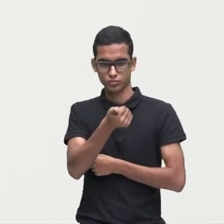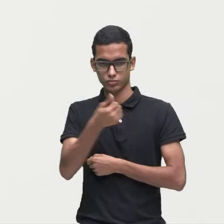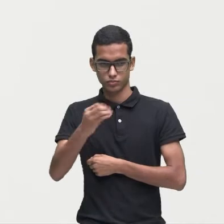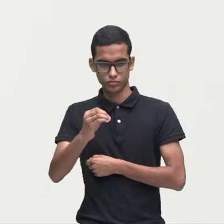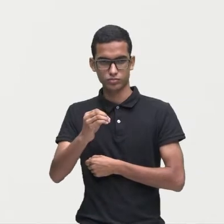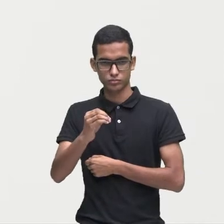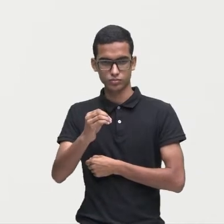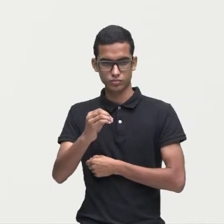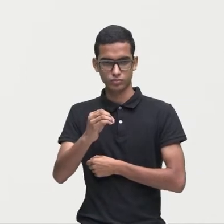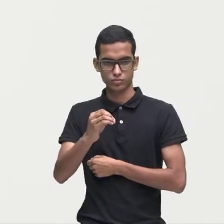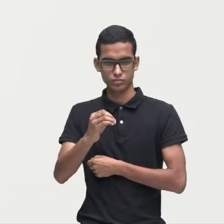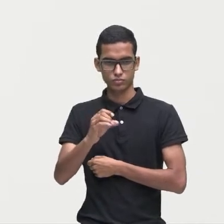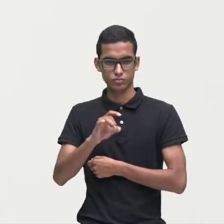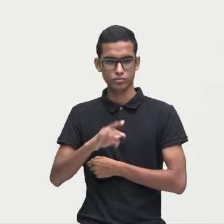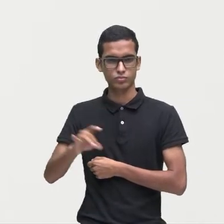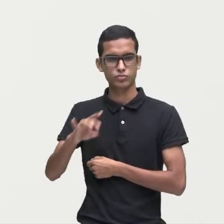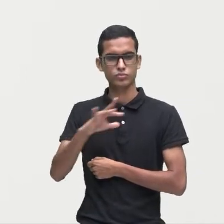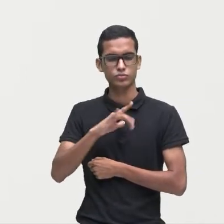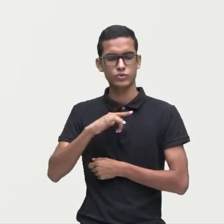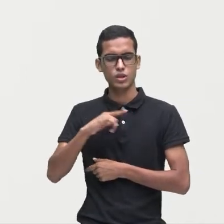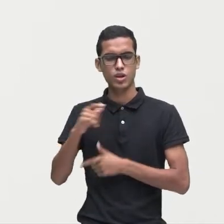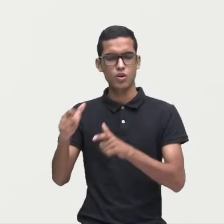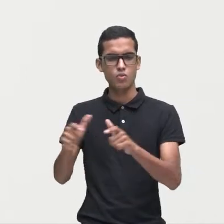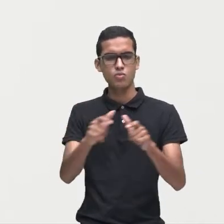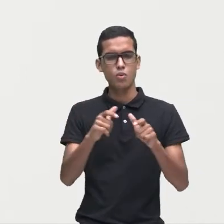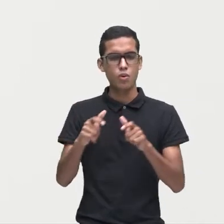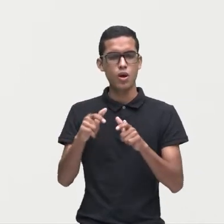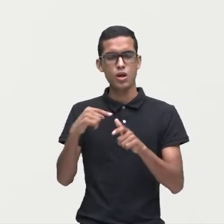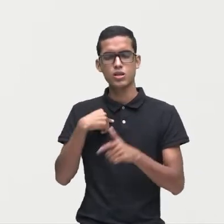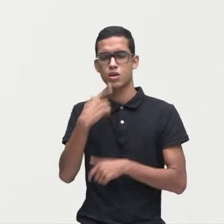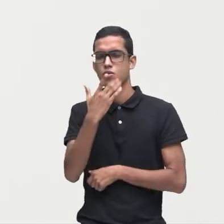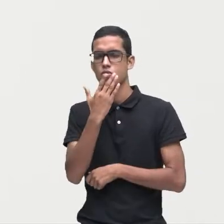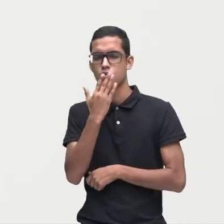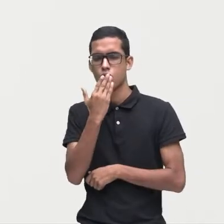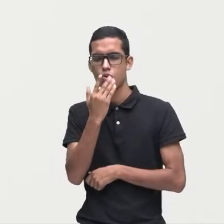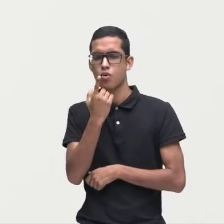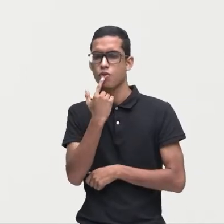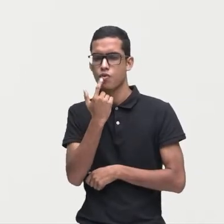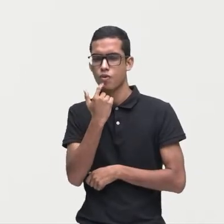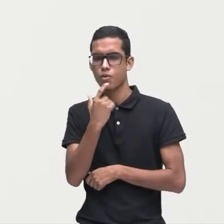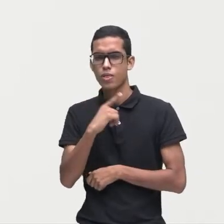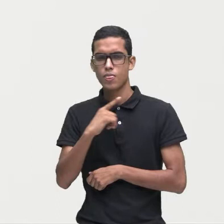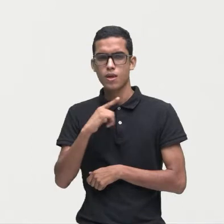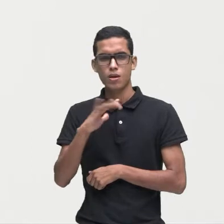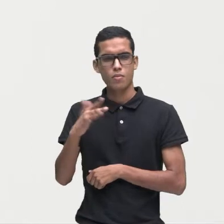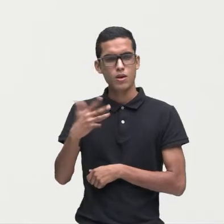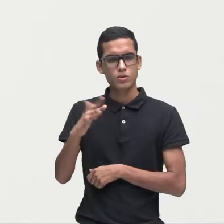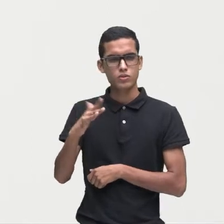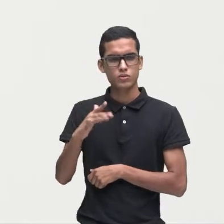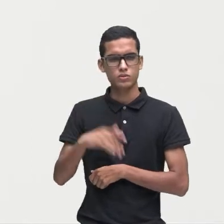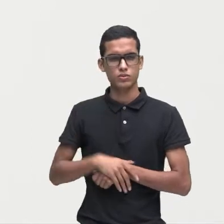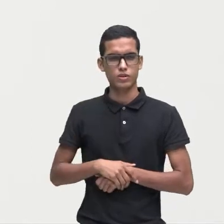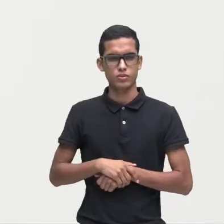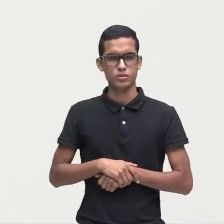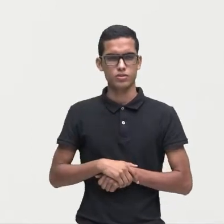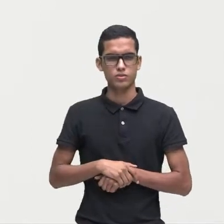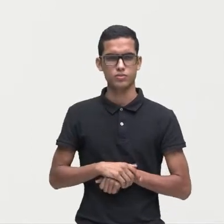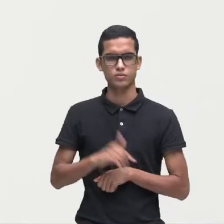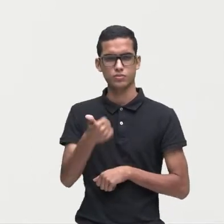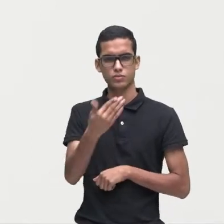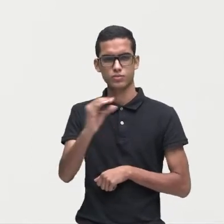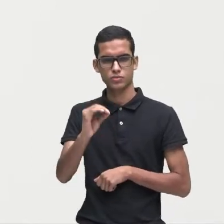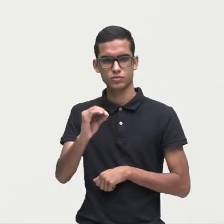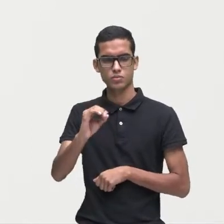habitantes, tá? Então, para cada ponto desse, nós temos mais de 10 mil pessoas distribuídas no seu espaço. Observa aqui no mapa do